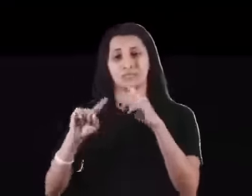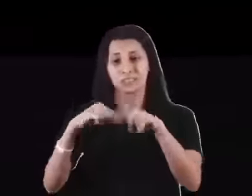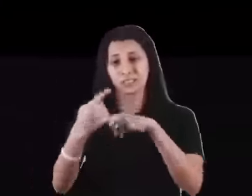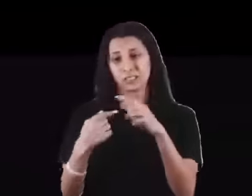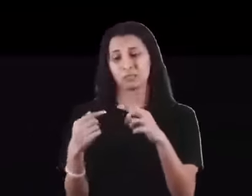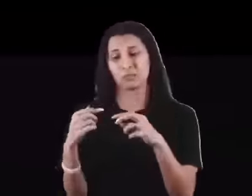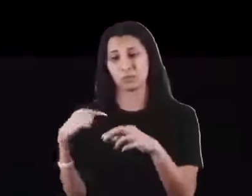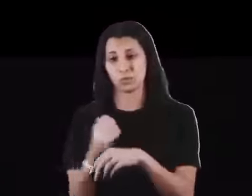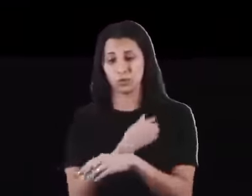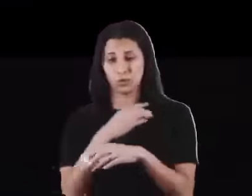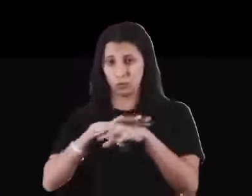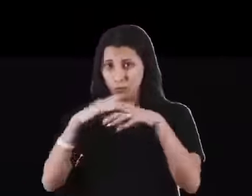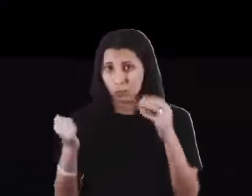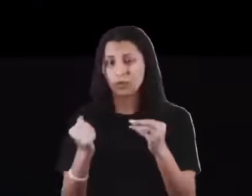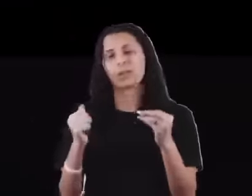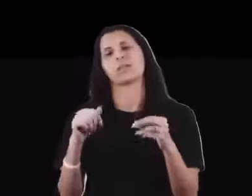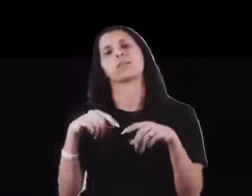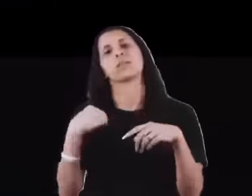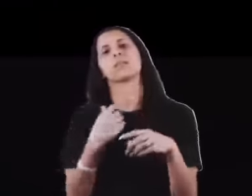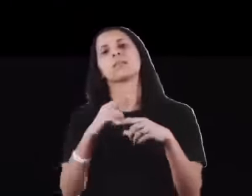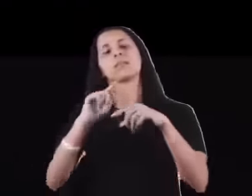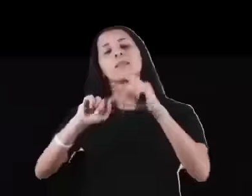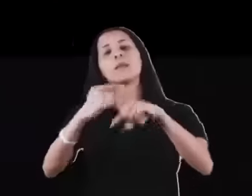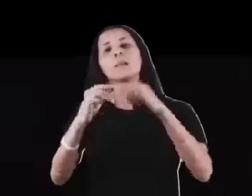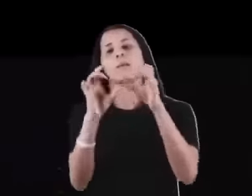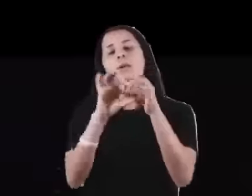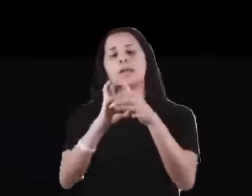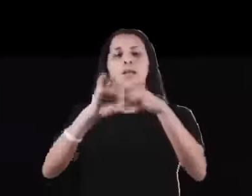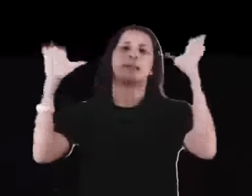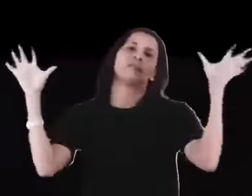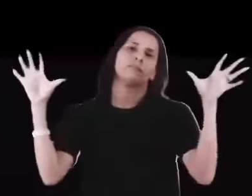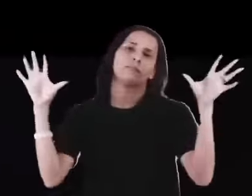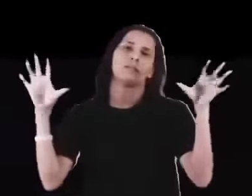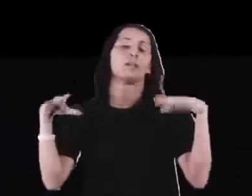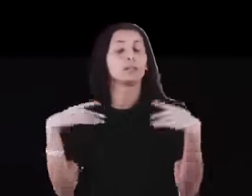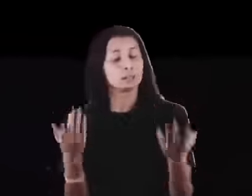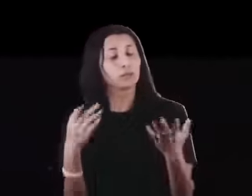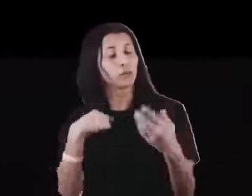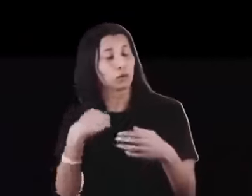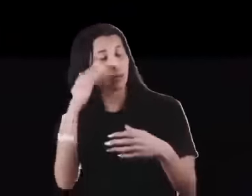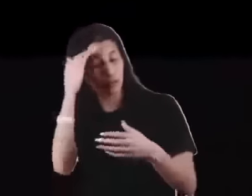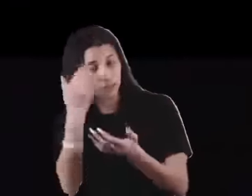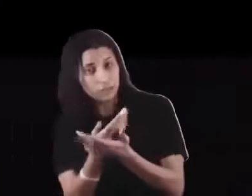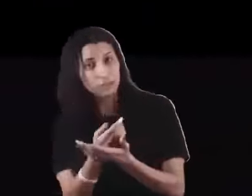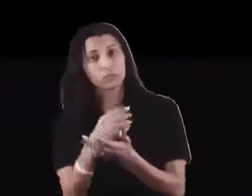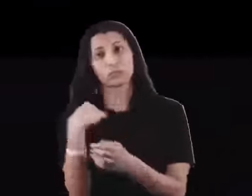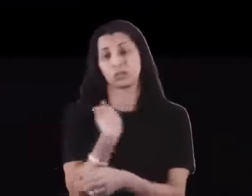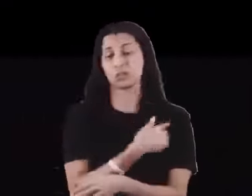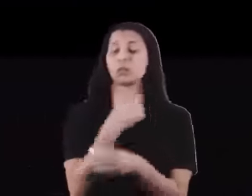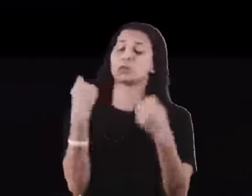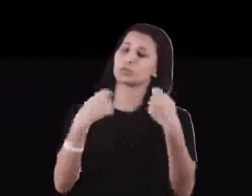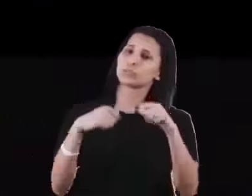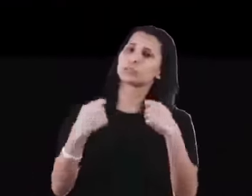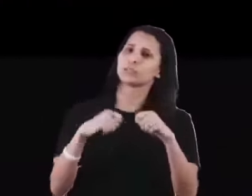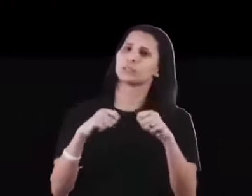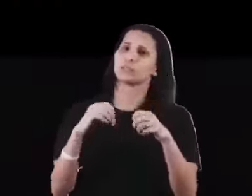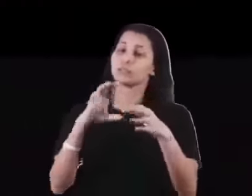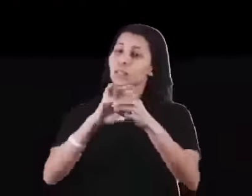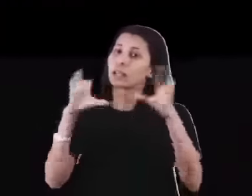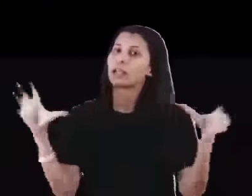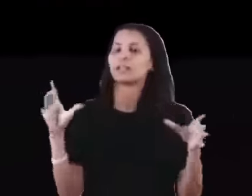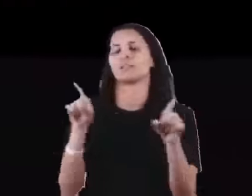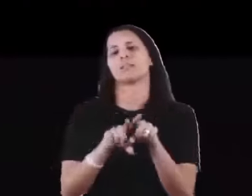capitão das nós estamos aqui porque eu realmente acredito que Deus quer que a gente Seja livre mas nós precisamos